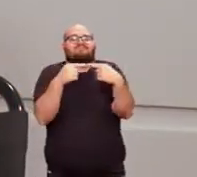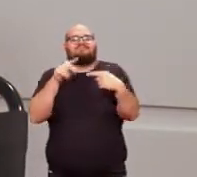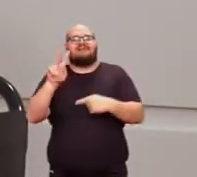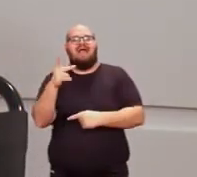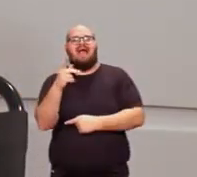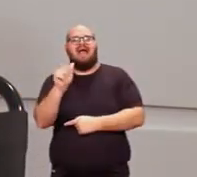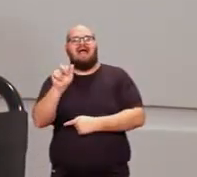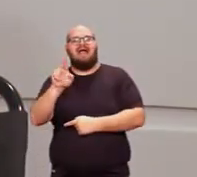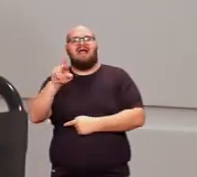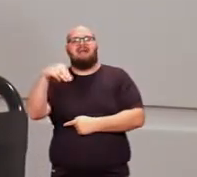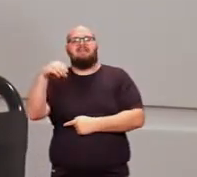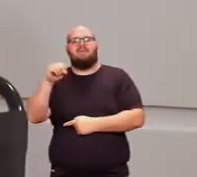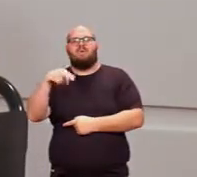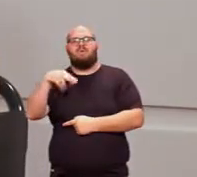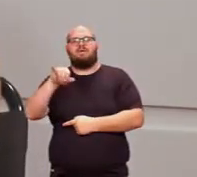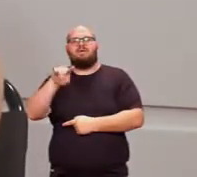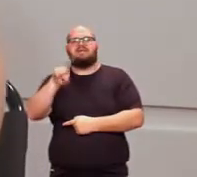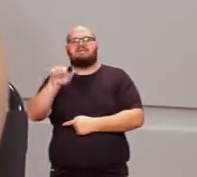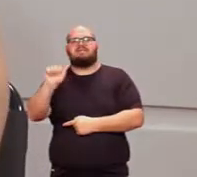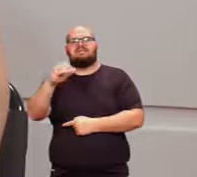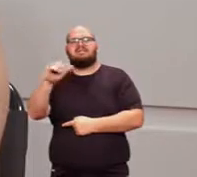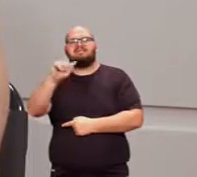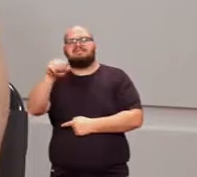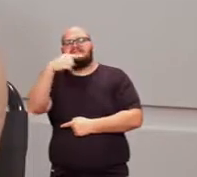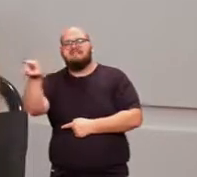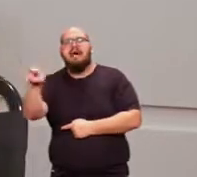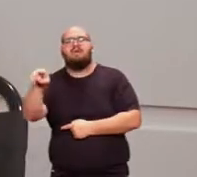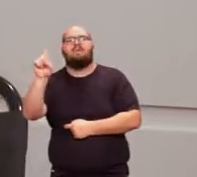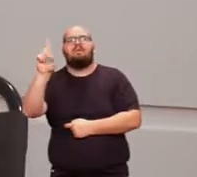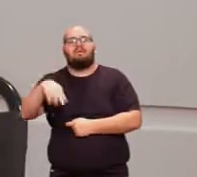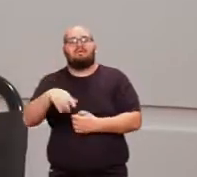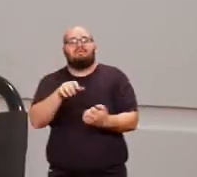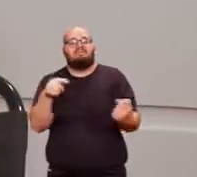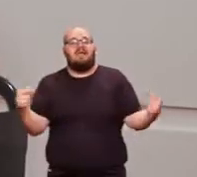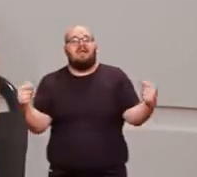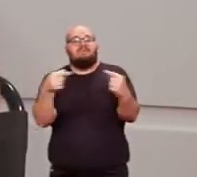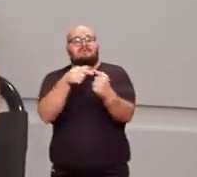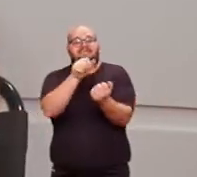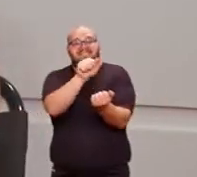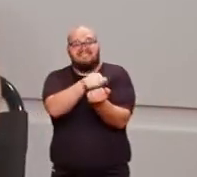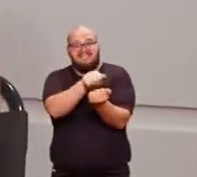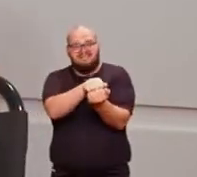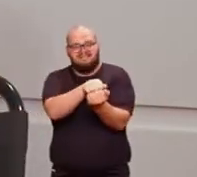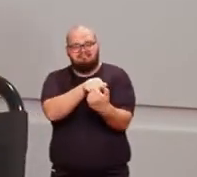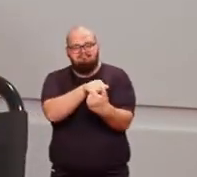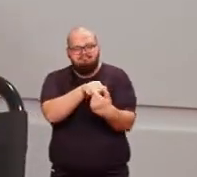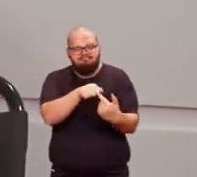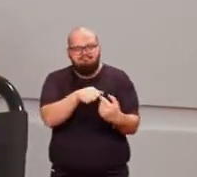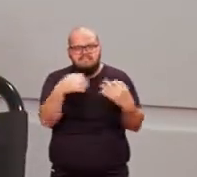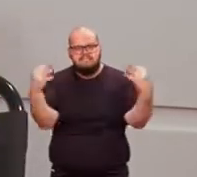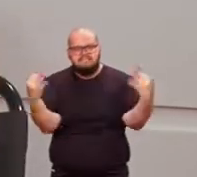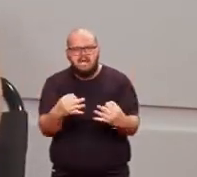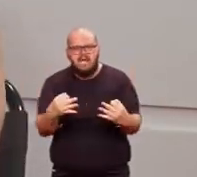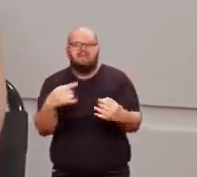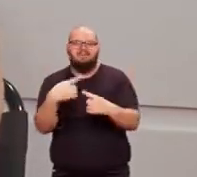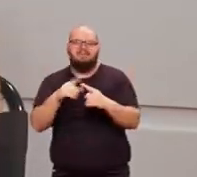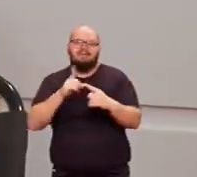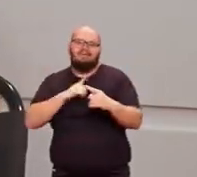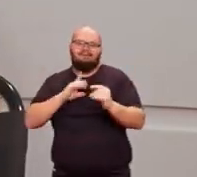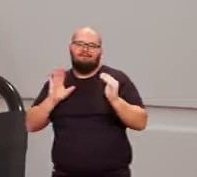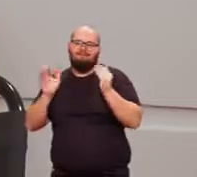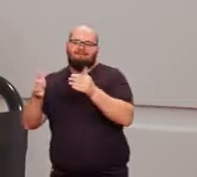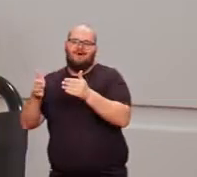harmonização. Uma harmonização associada aos dentes, primeiramente, porque é a nossa base, nós somos